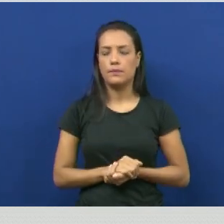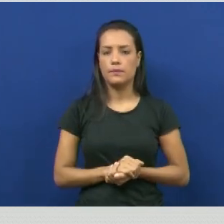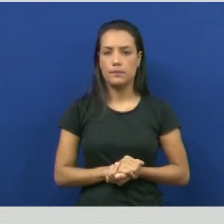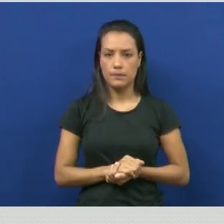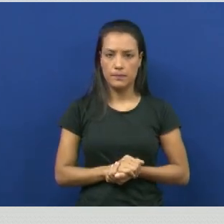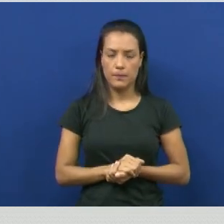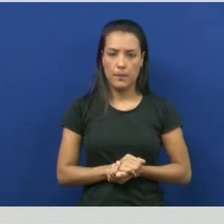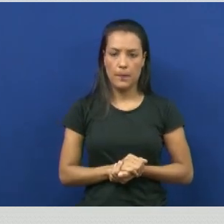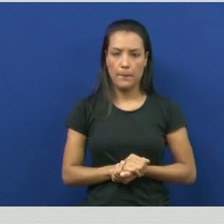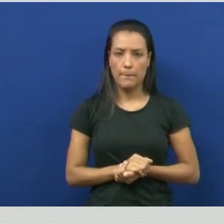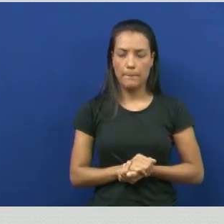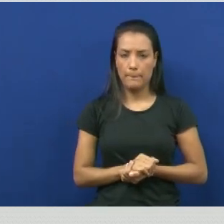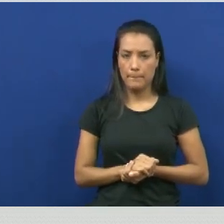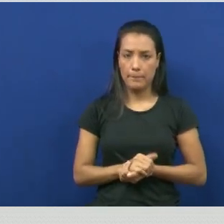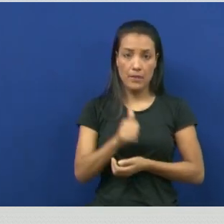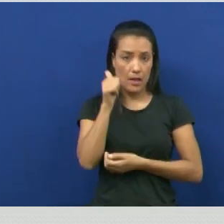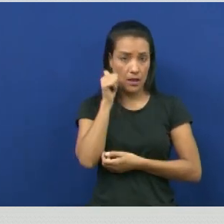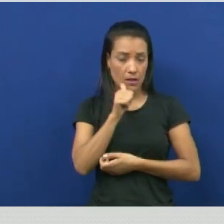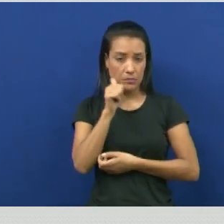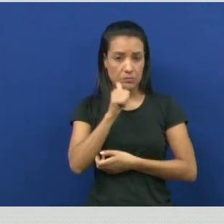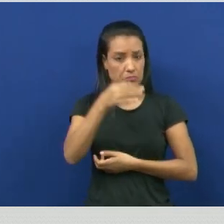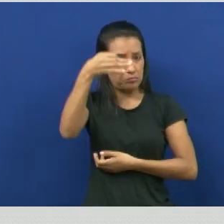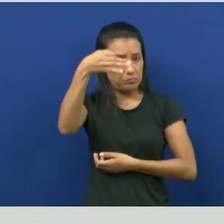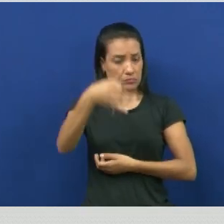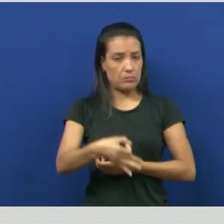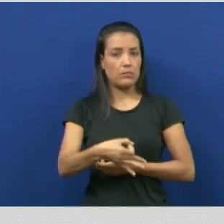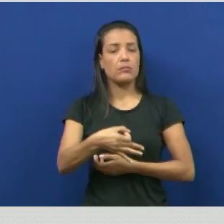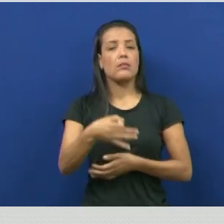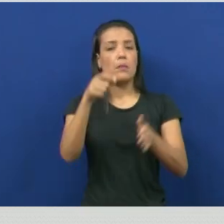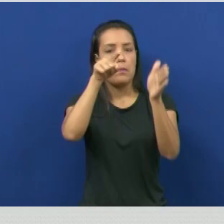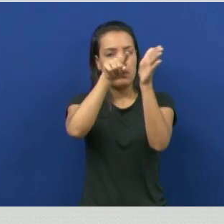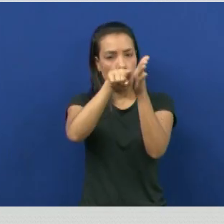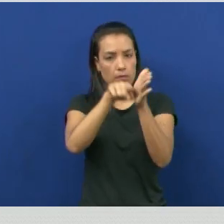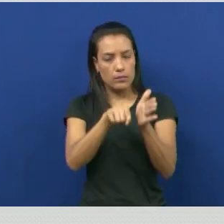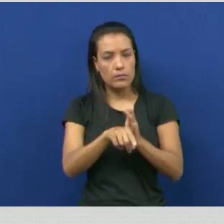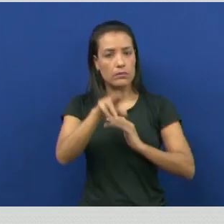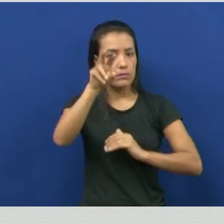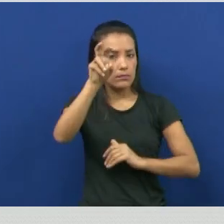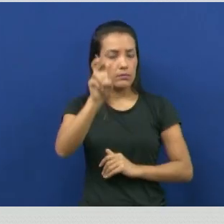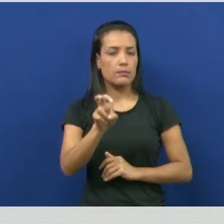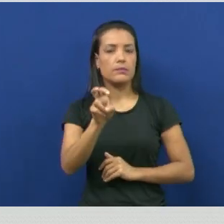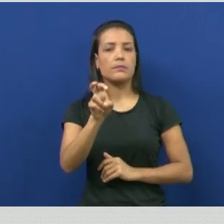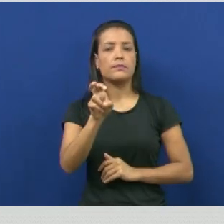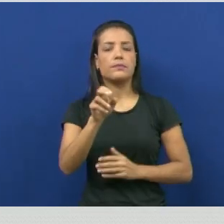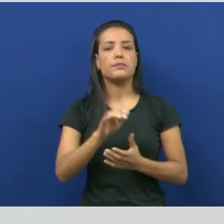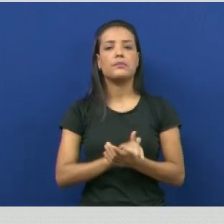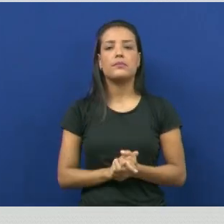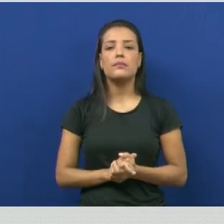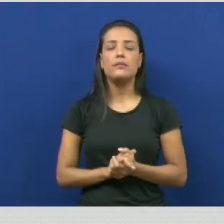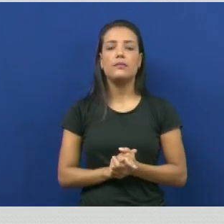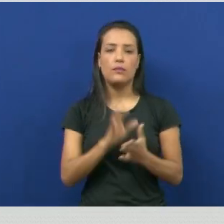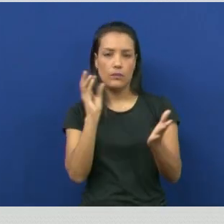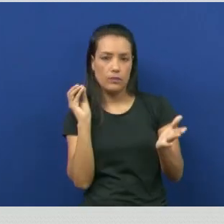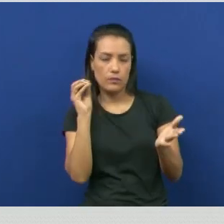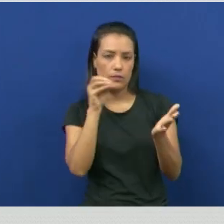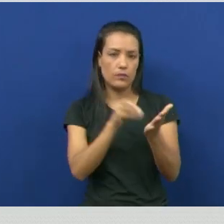Ele diz que ela acertou 5 questões, então a gente coloca 5 vezes o